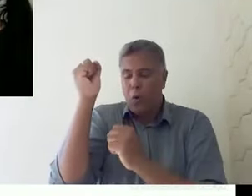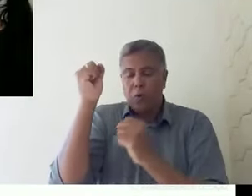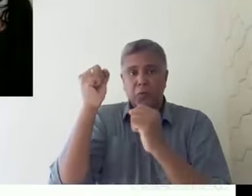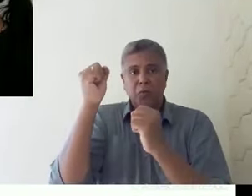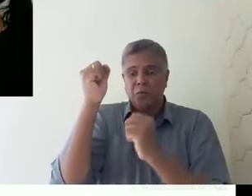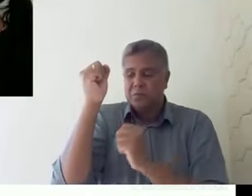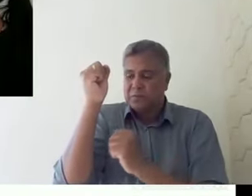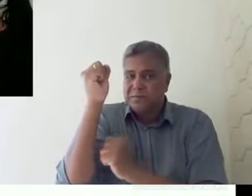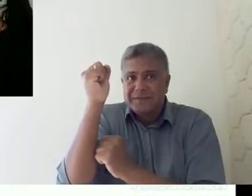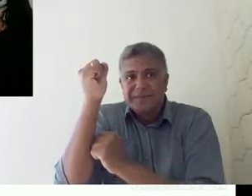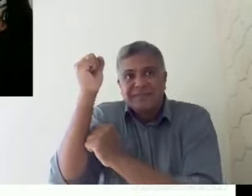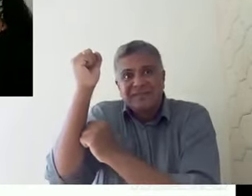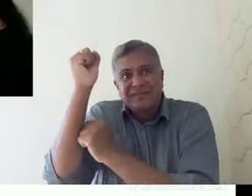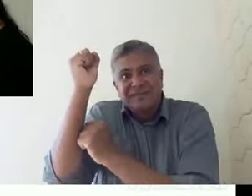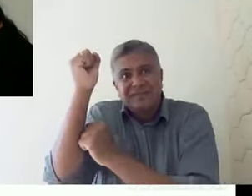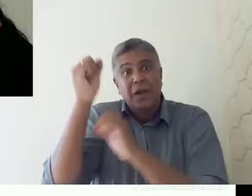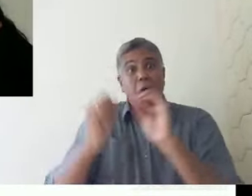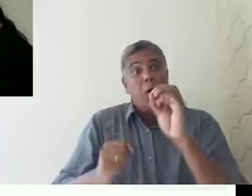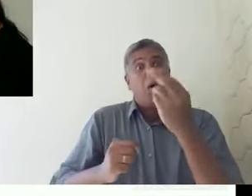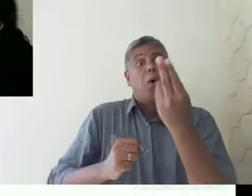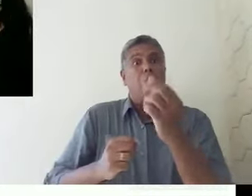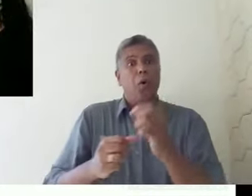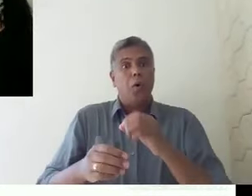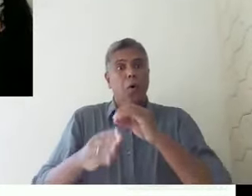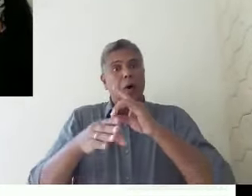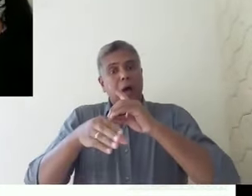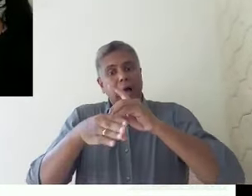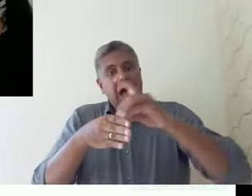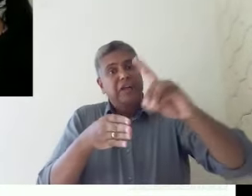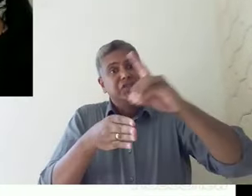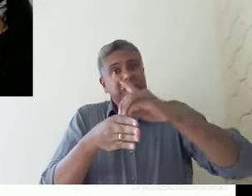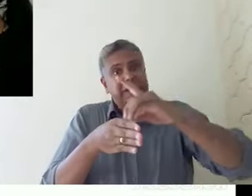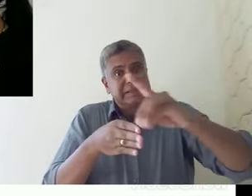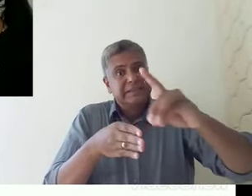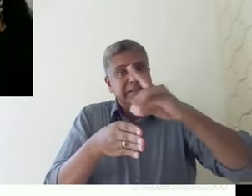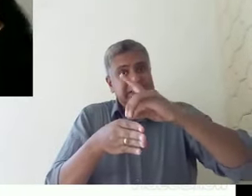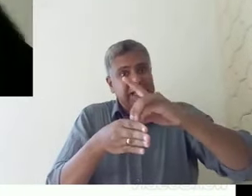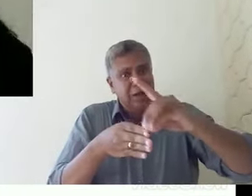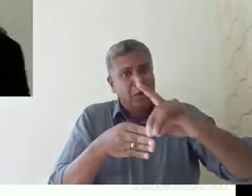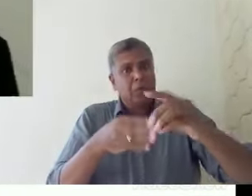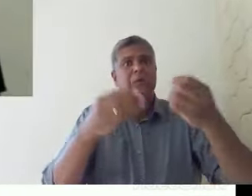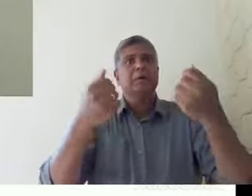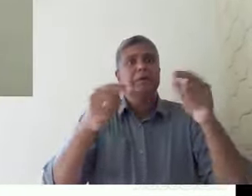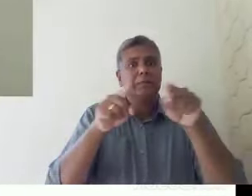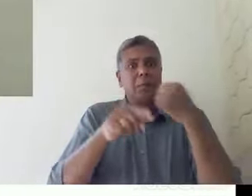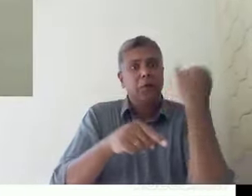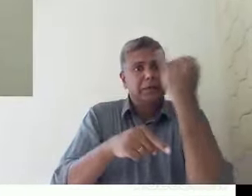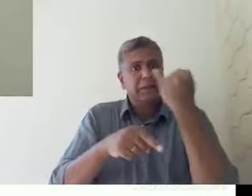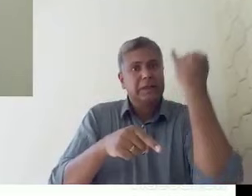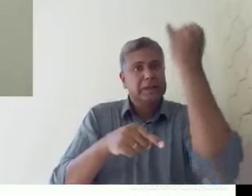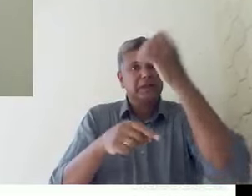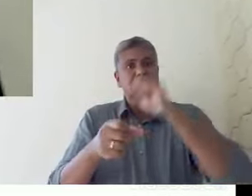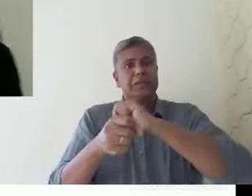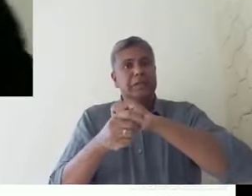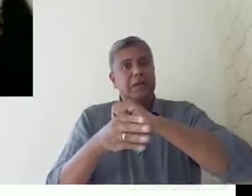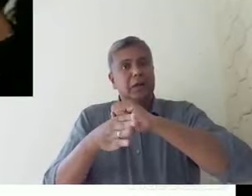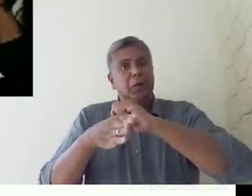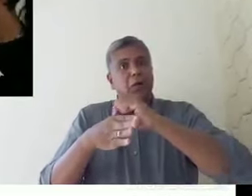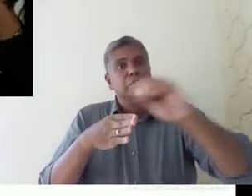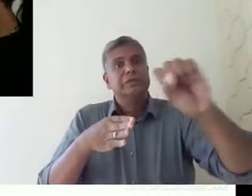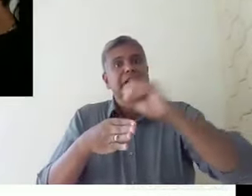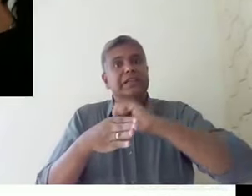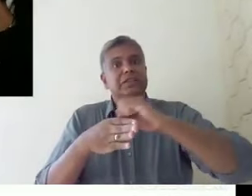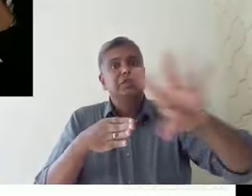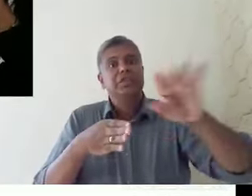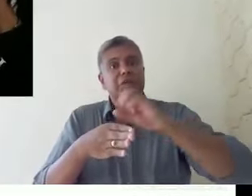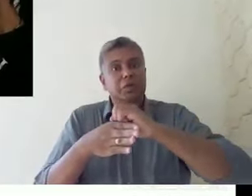de módulo, a direção, que é vertical, nesse exemplo aqui, e o sentido, que é para cima.